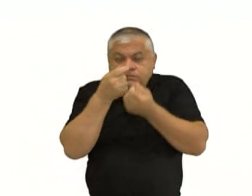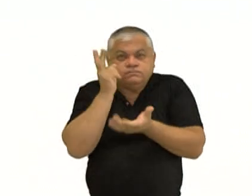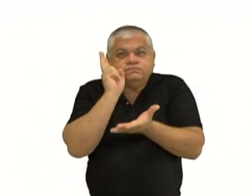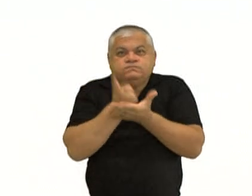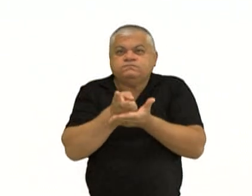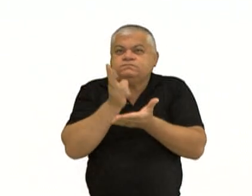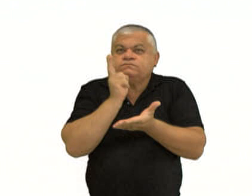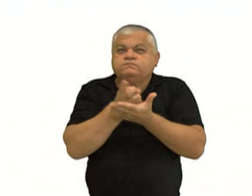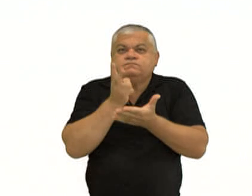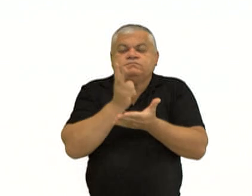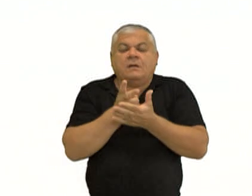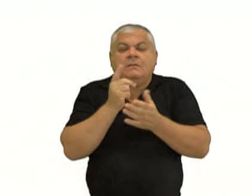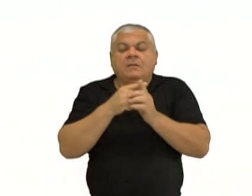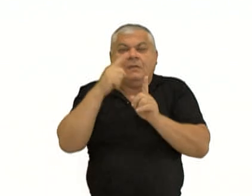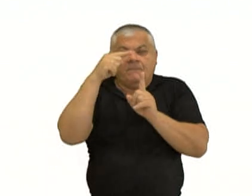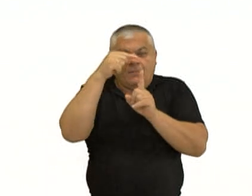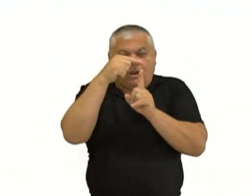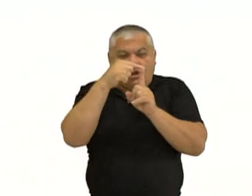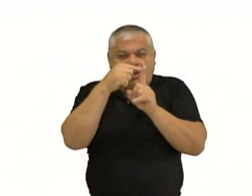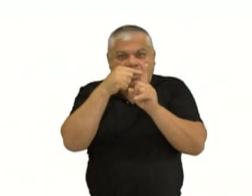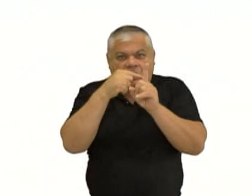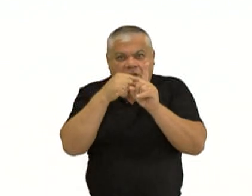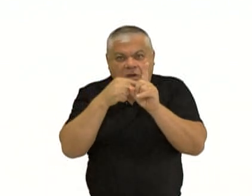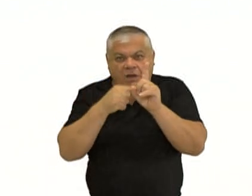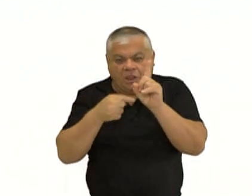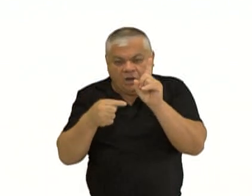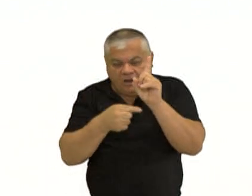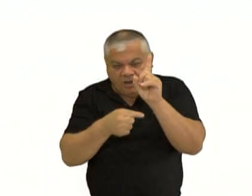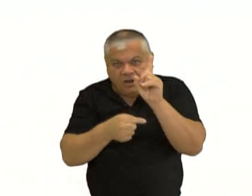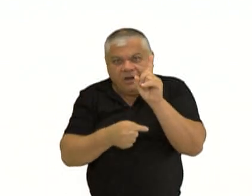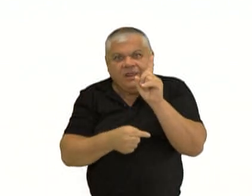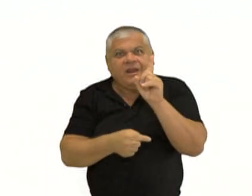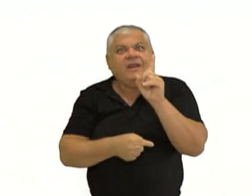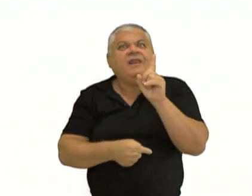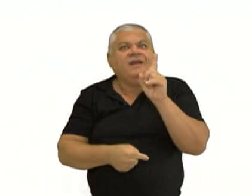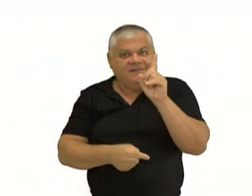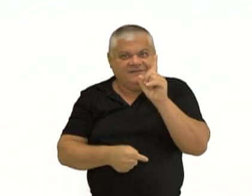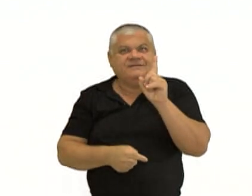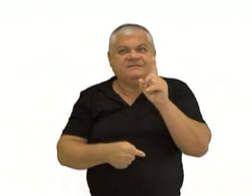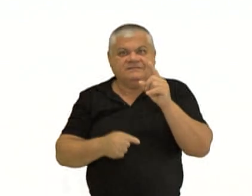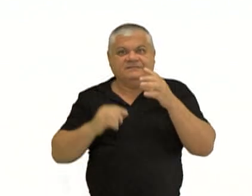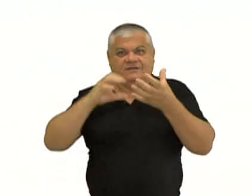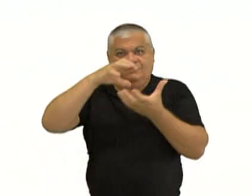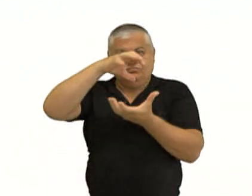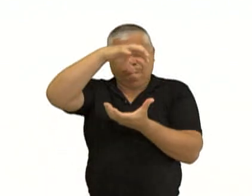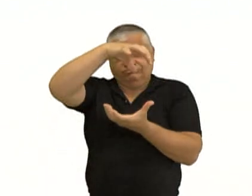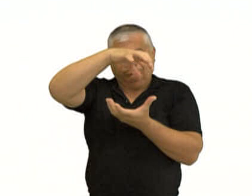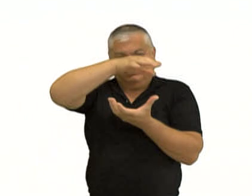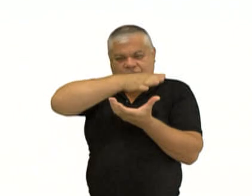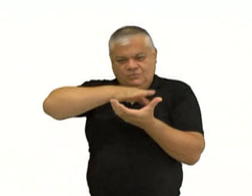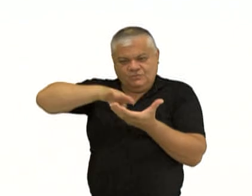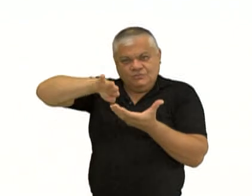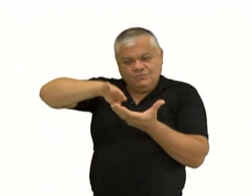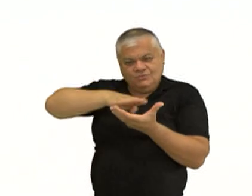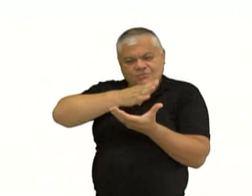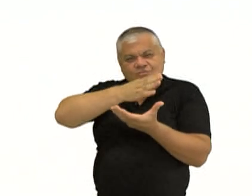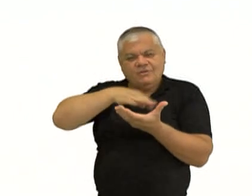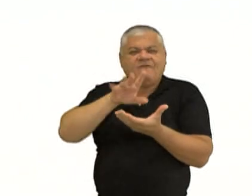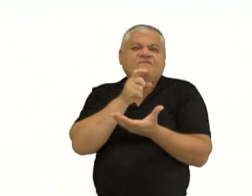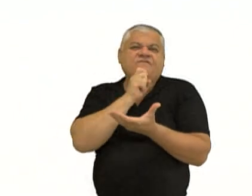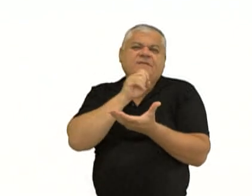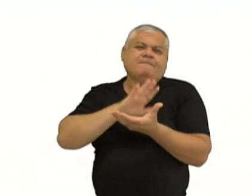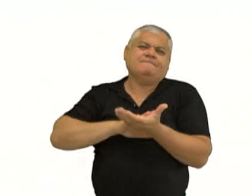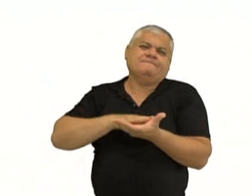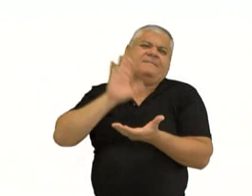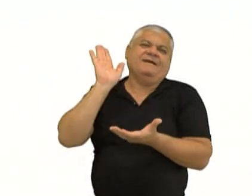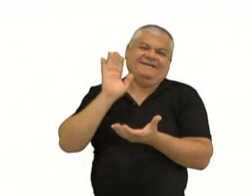né? Por causa das baixas temperaturas, em função da localização onde ele está, numa das regiões mais frias do planeta. É a região mais fria do